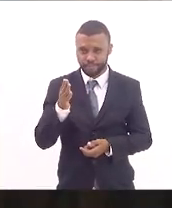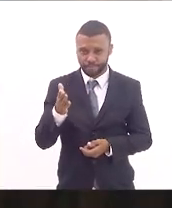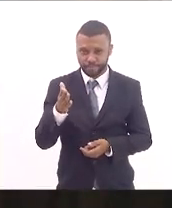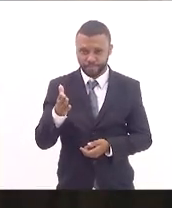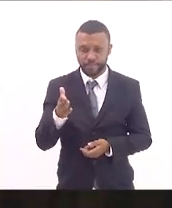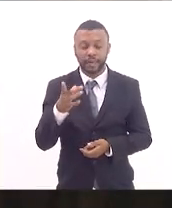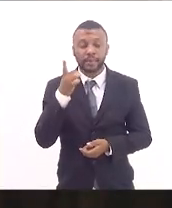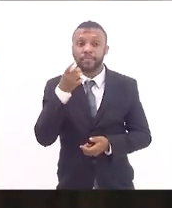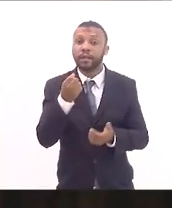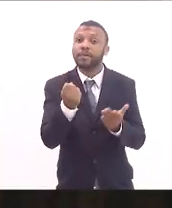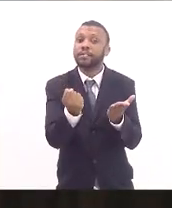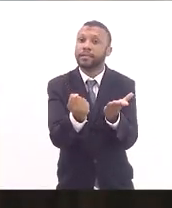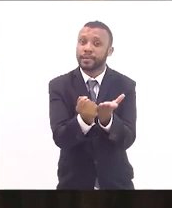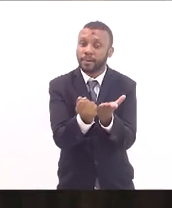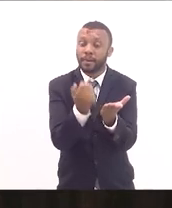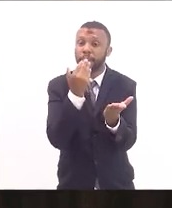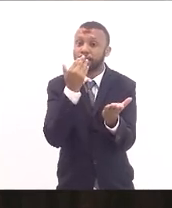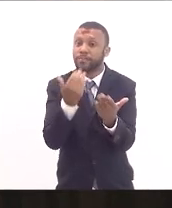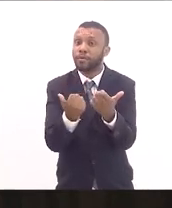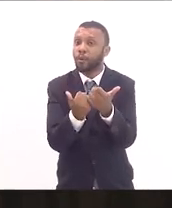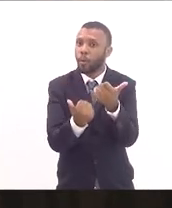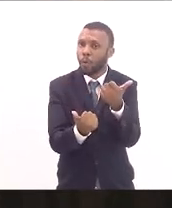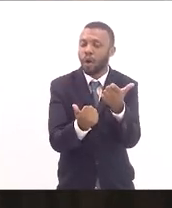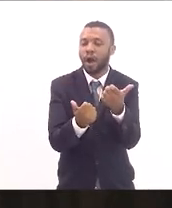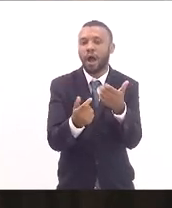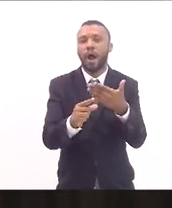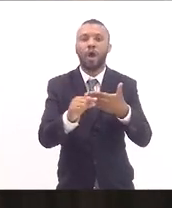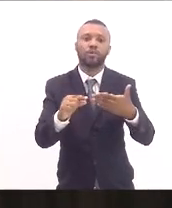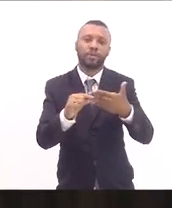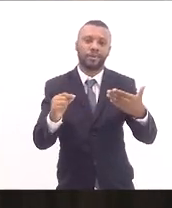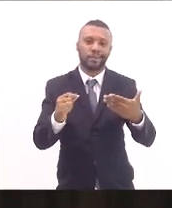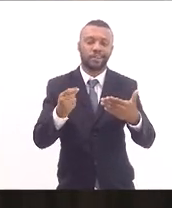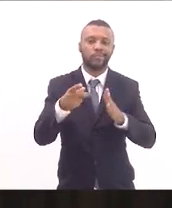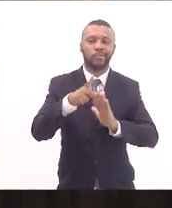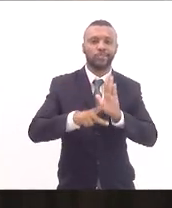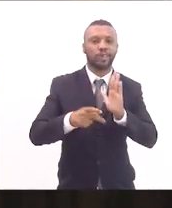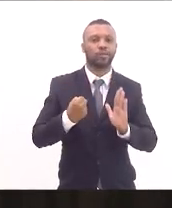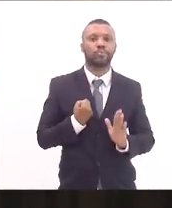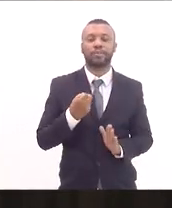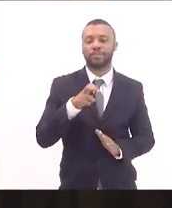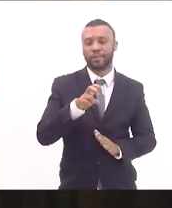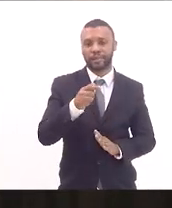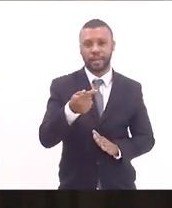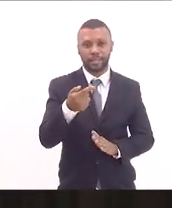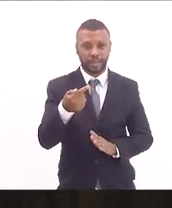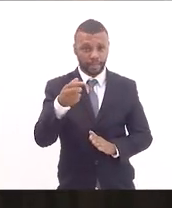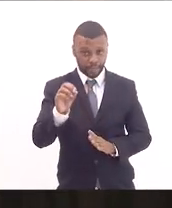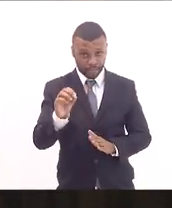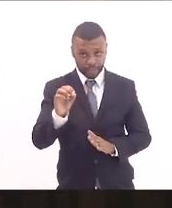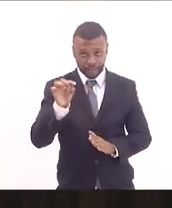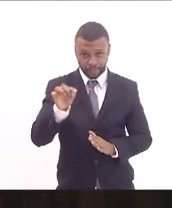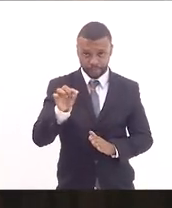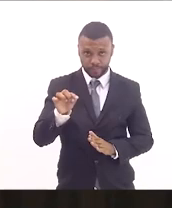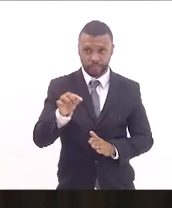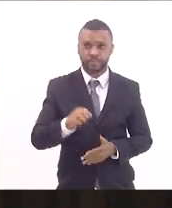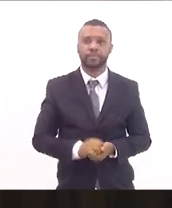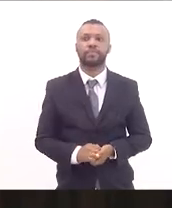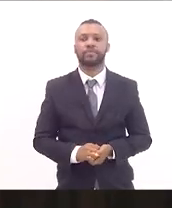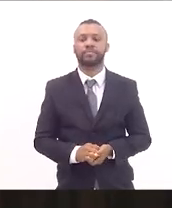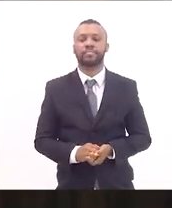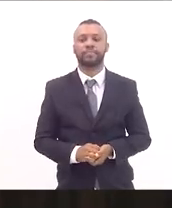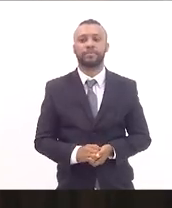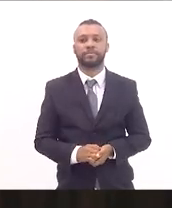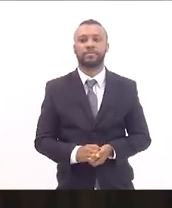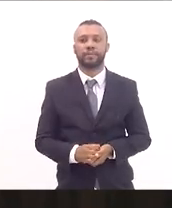Deputado Samuel Malafaia está pedindo com autoria do 5770 o Marquinhos 3770 Obrigado